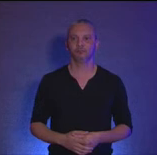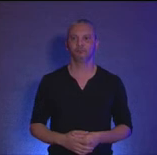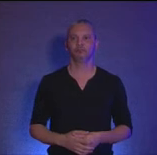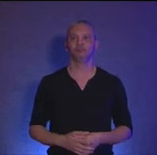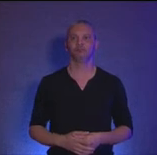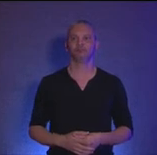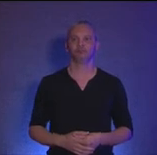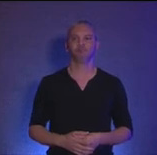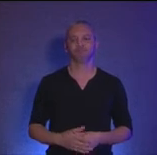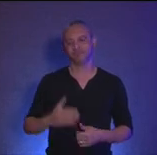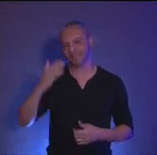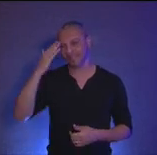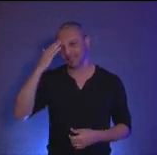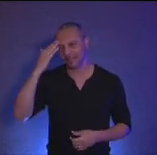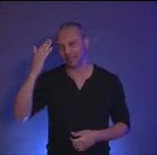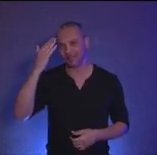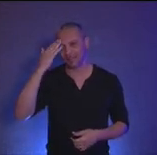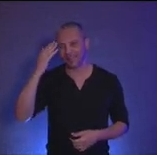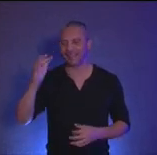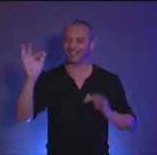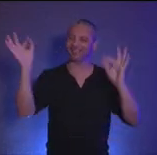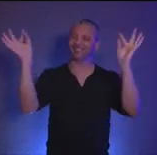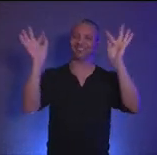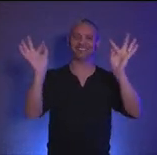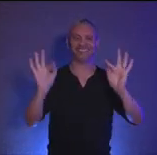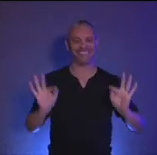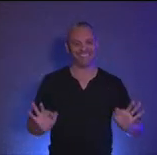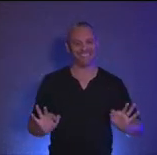verdade. Então, gente, obrigada. Nossa, estou muito feliz.